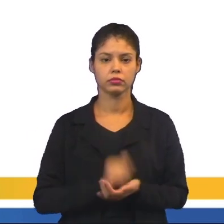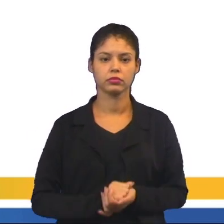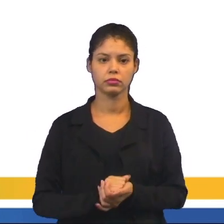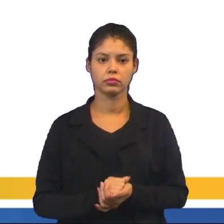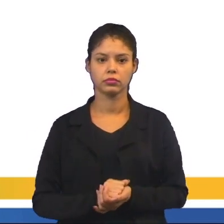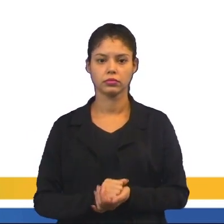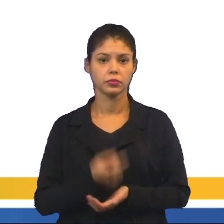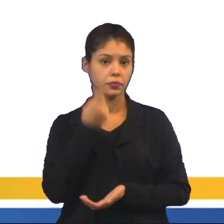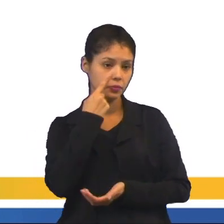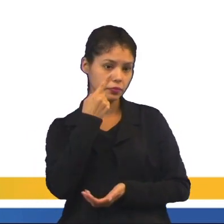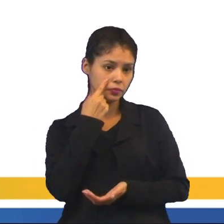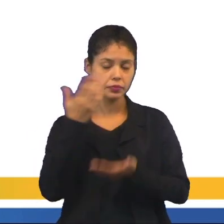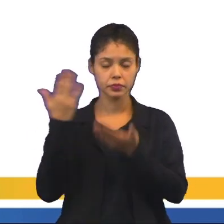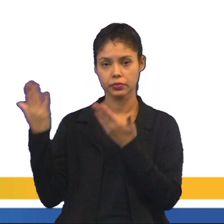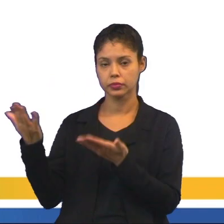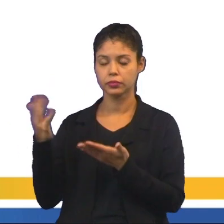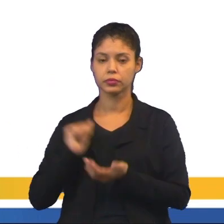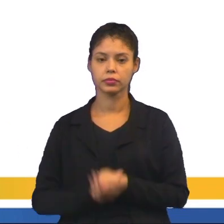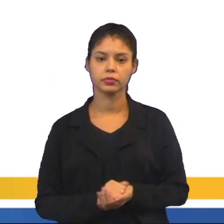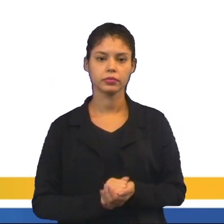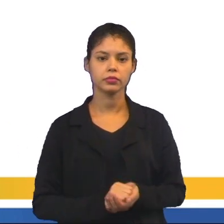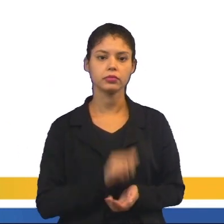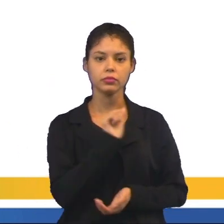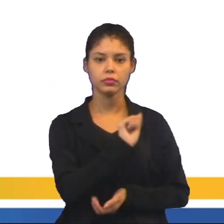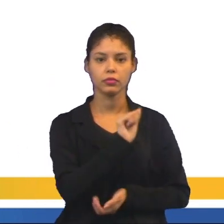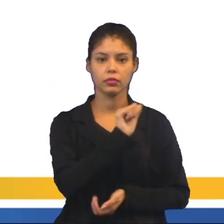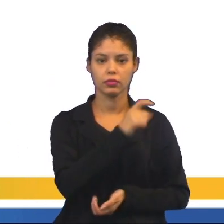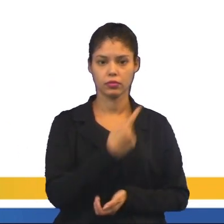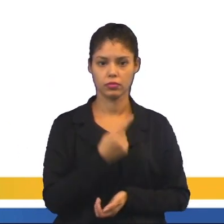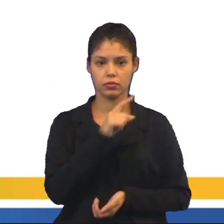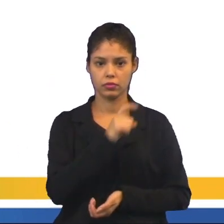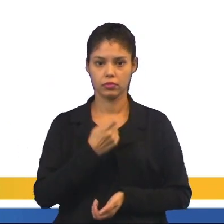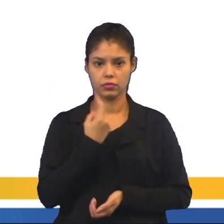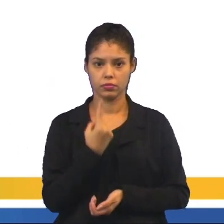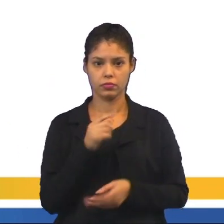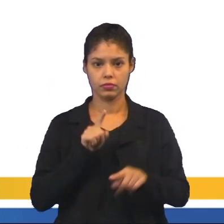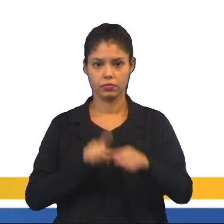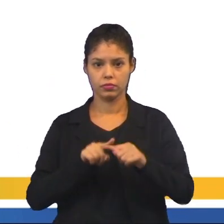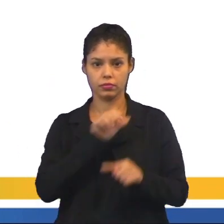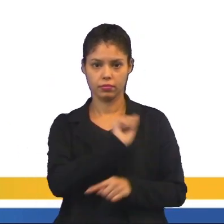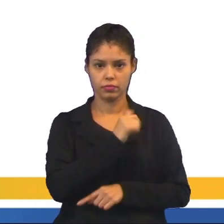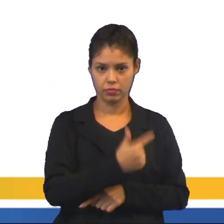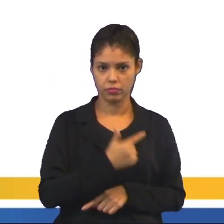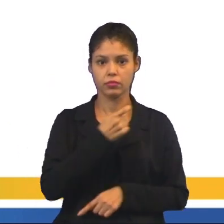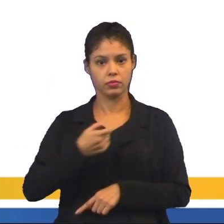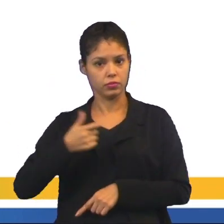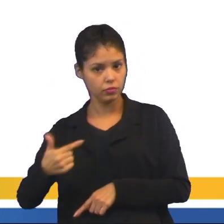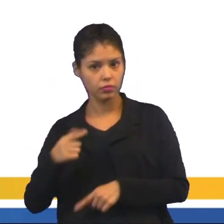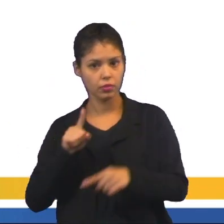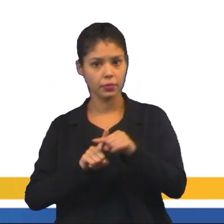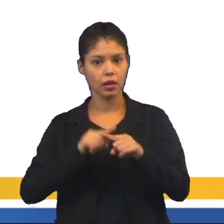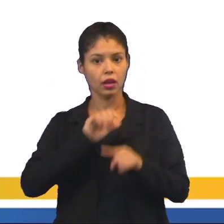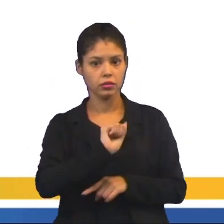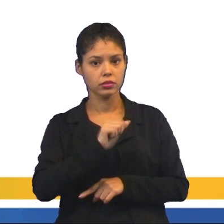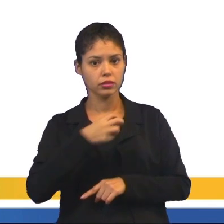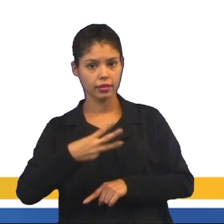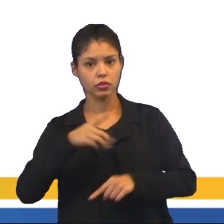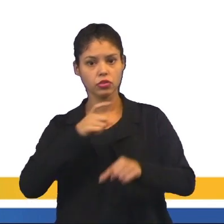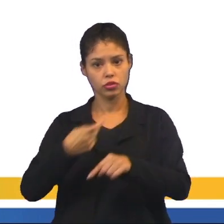por, então observe aí, A1x1 mais A2x2